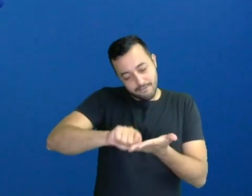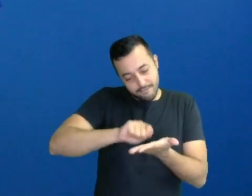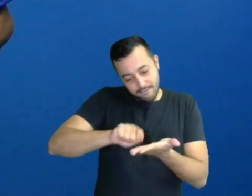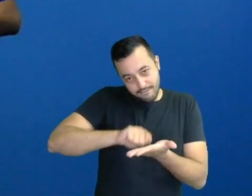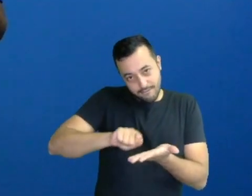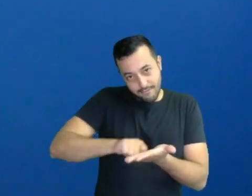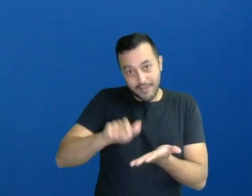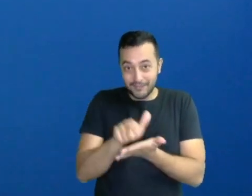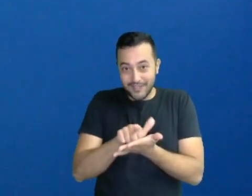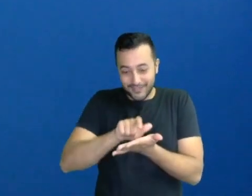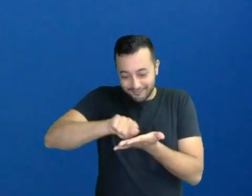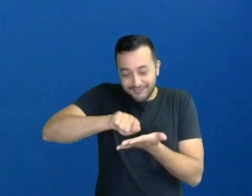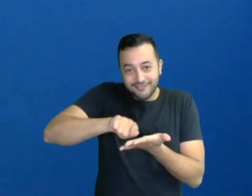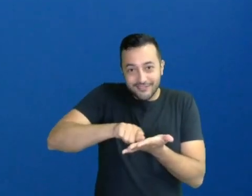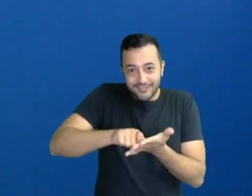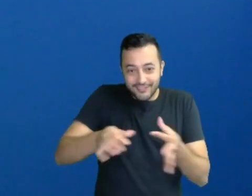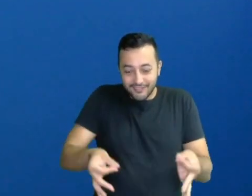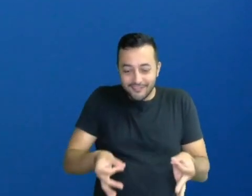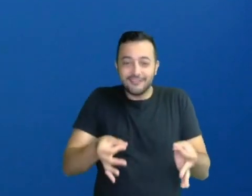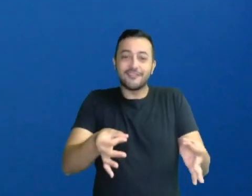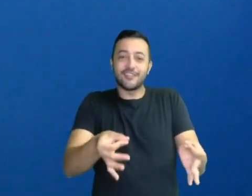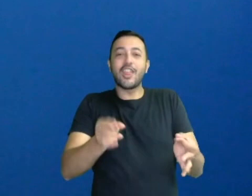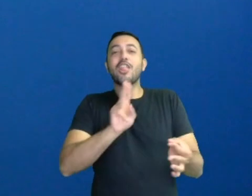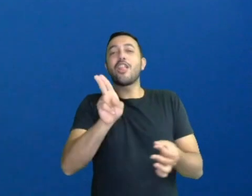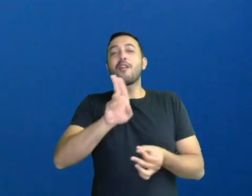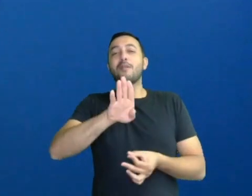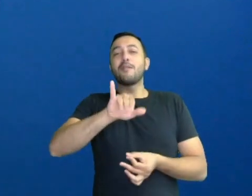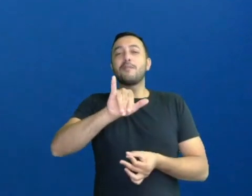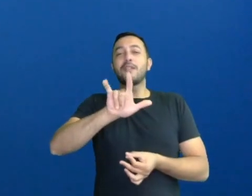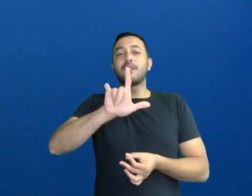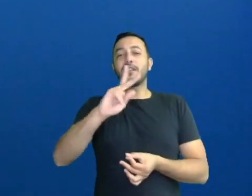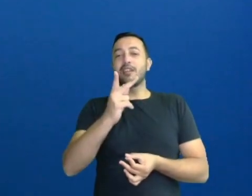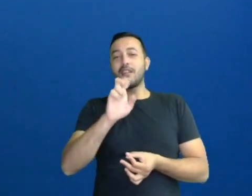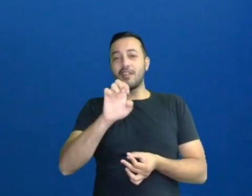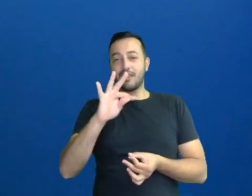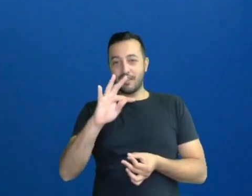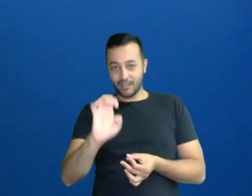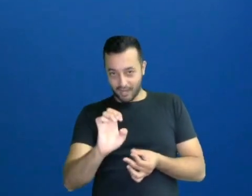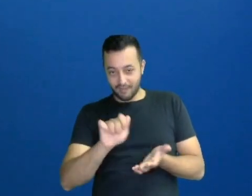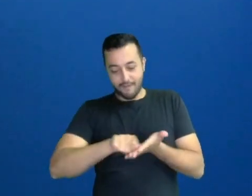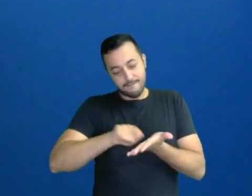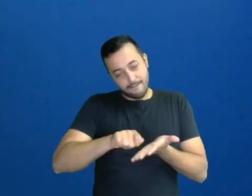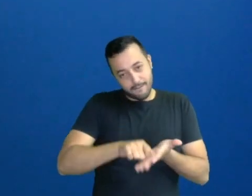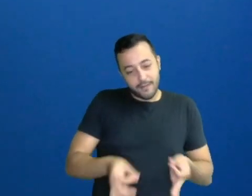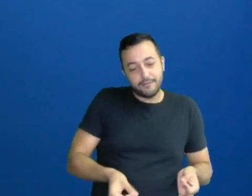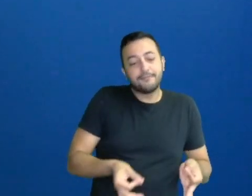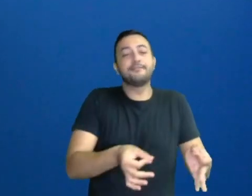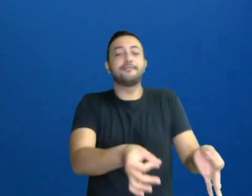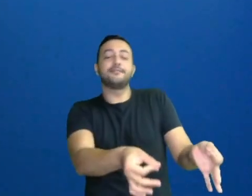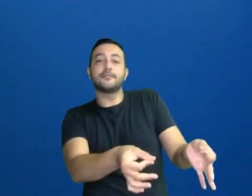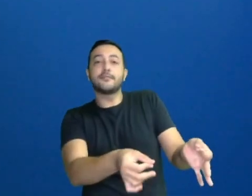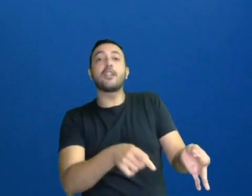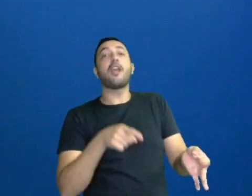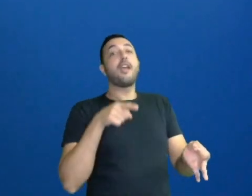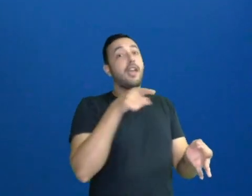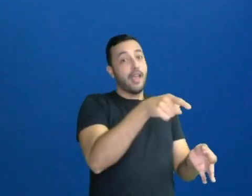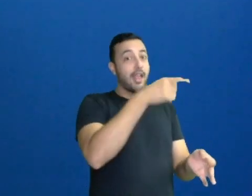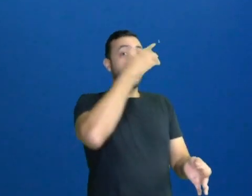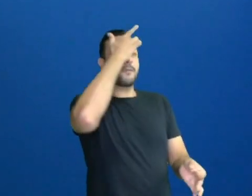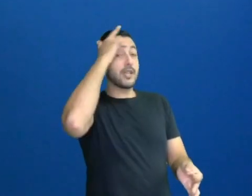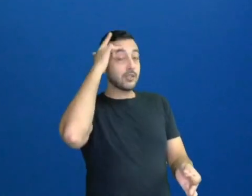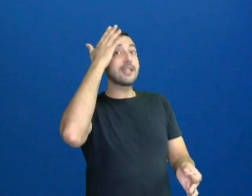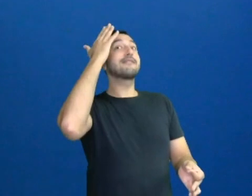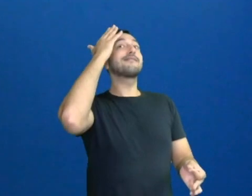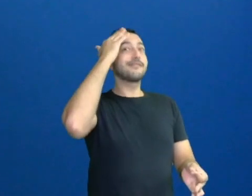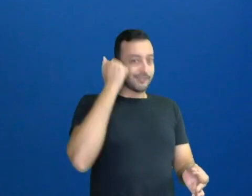num papelzinho o que a gente chama de bilhete para que a gente possa né deixar as outras pessoas